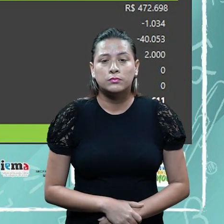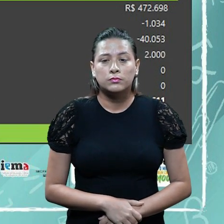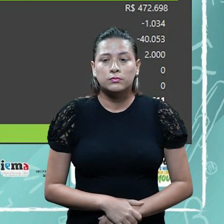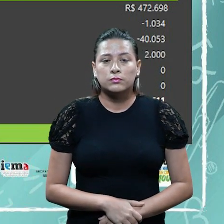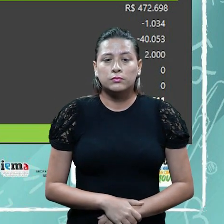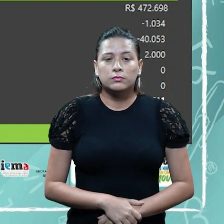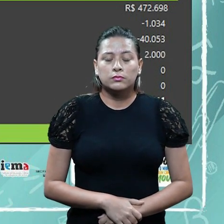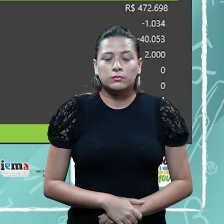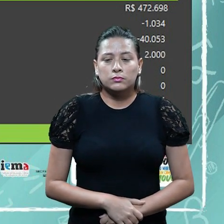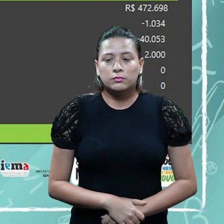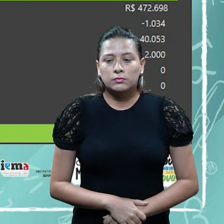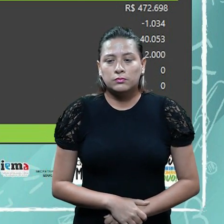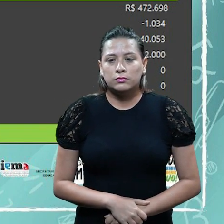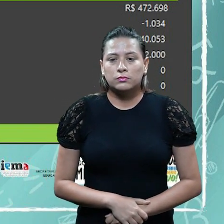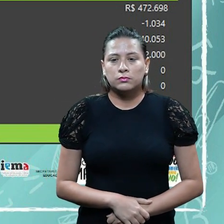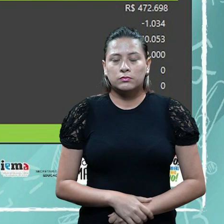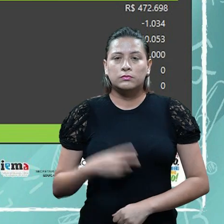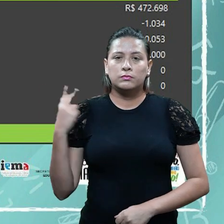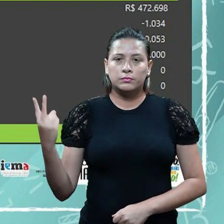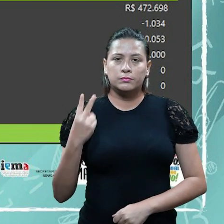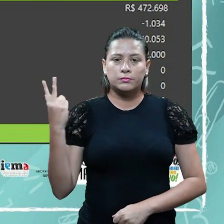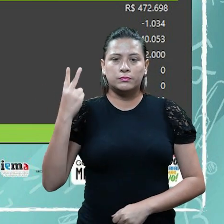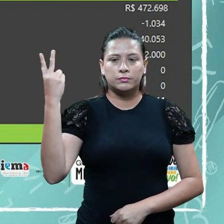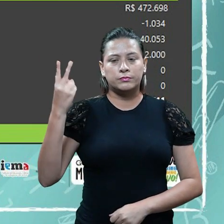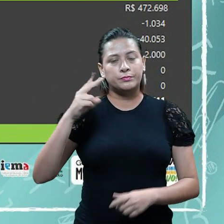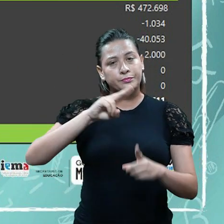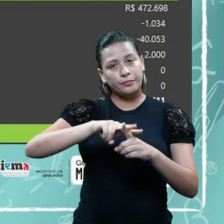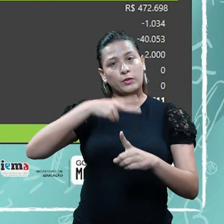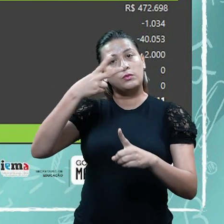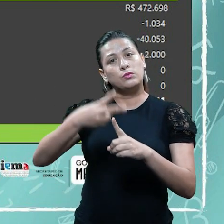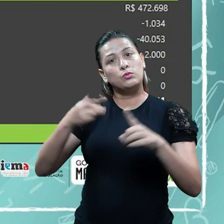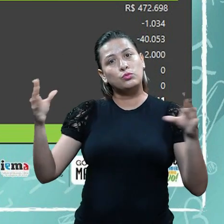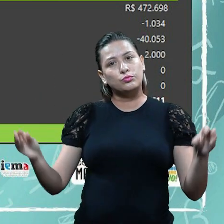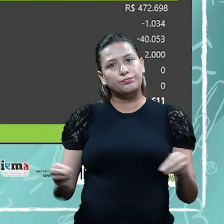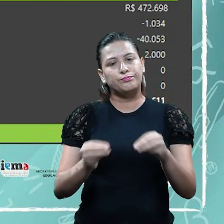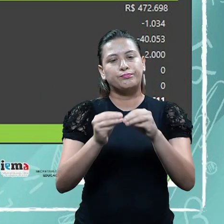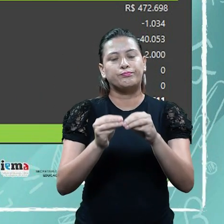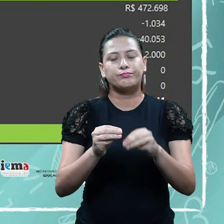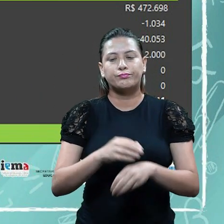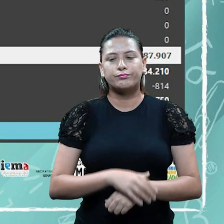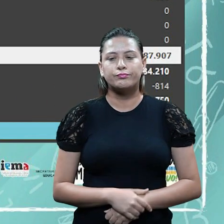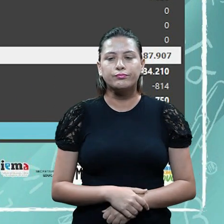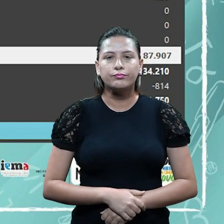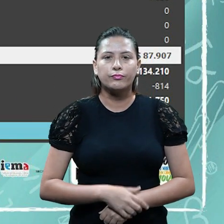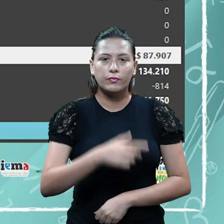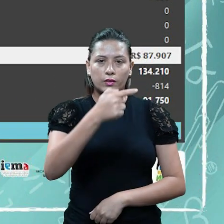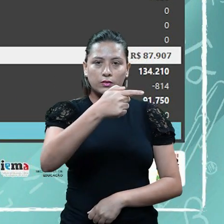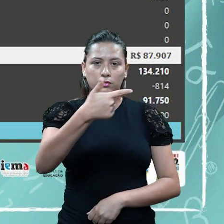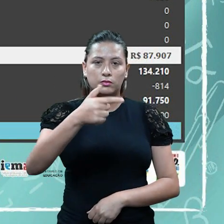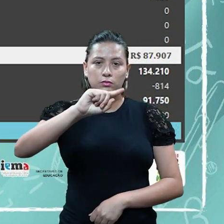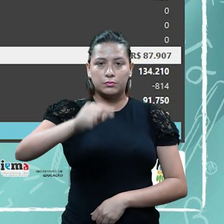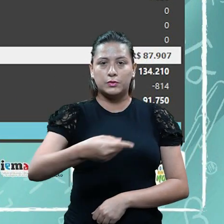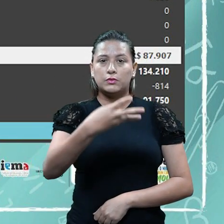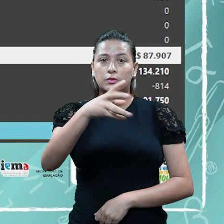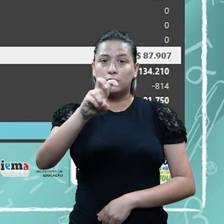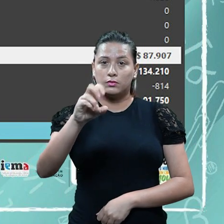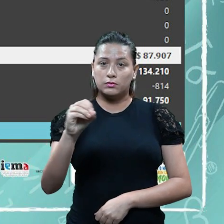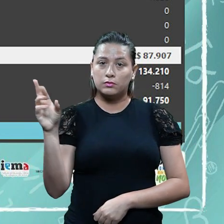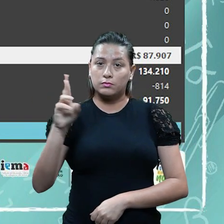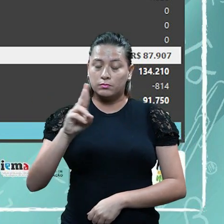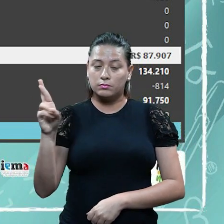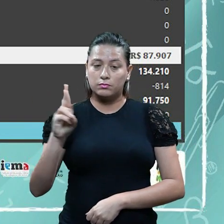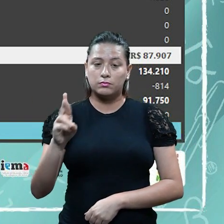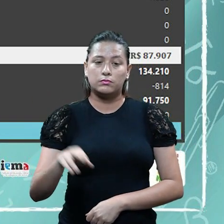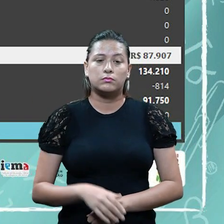na minha demonstração de lucros e perdas. É o valor do lucro acumulado. Está bem aqui, ó, 72.450. Então,